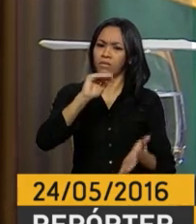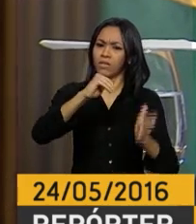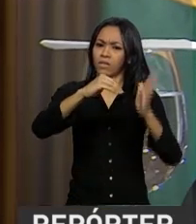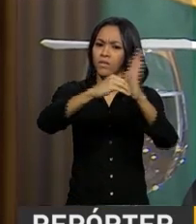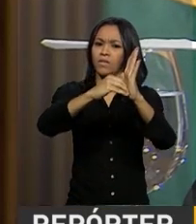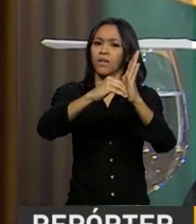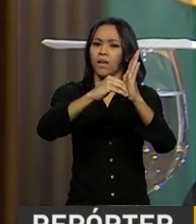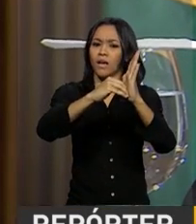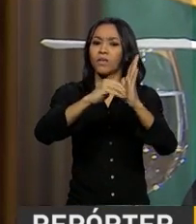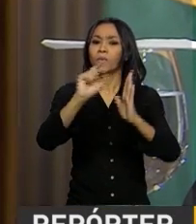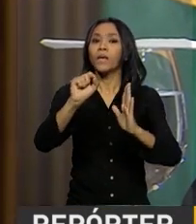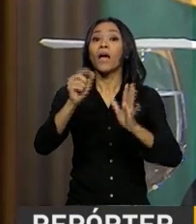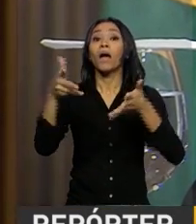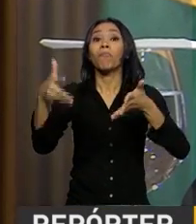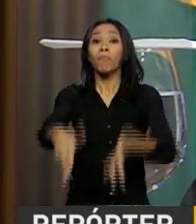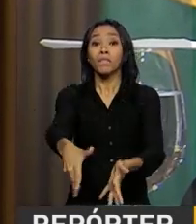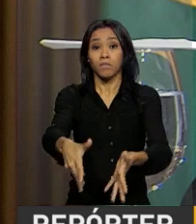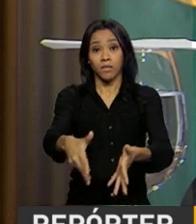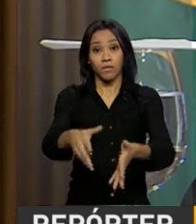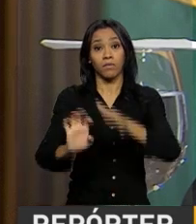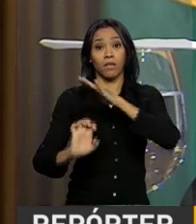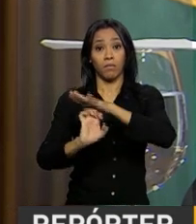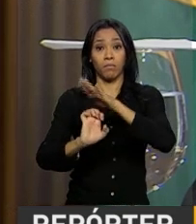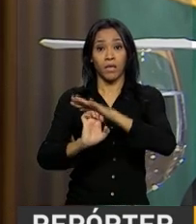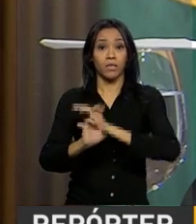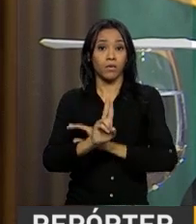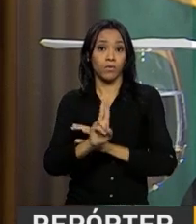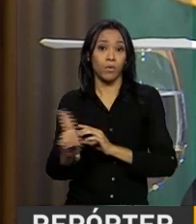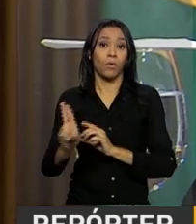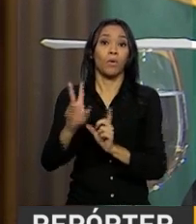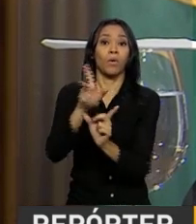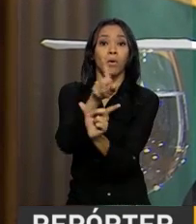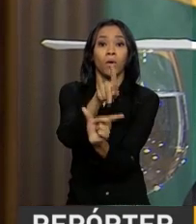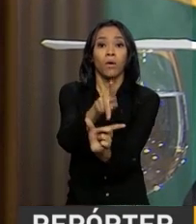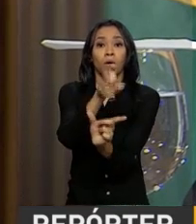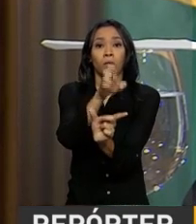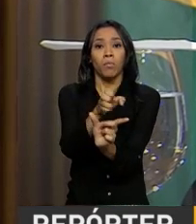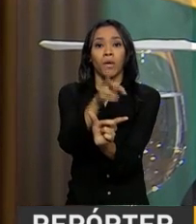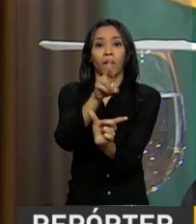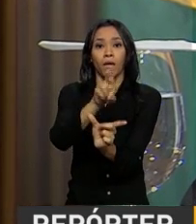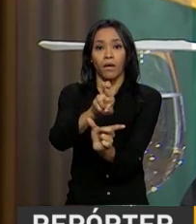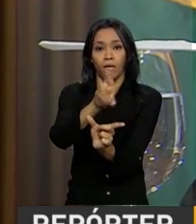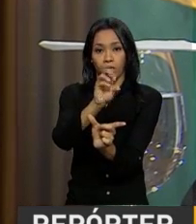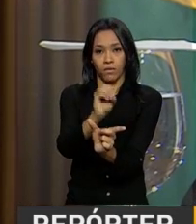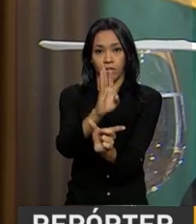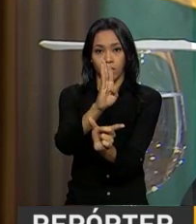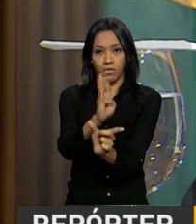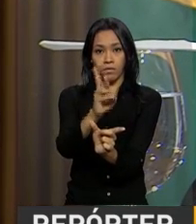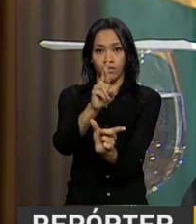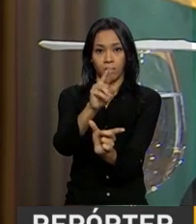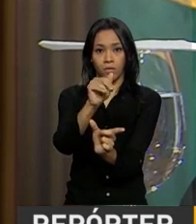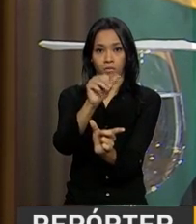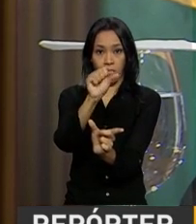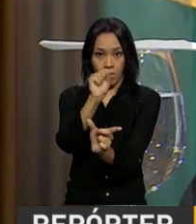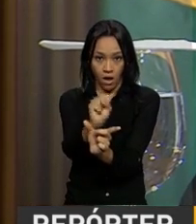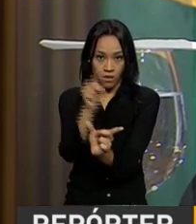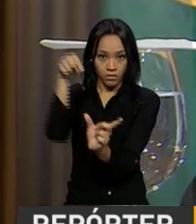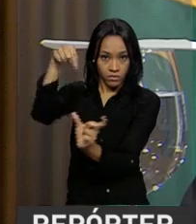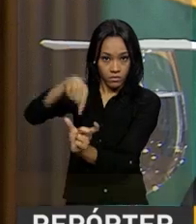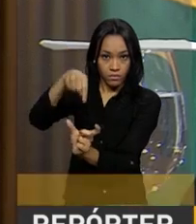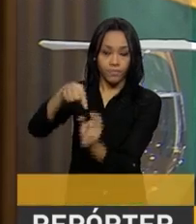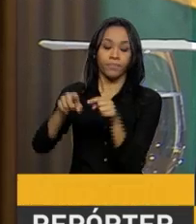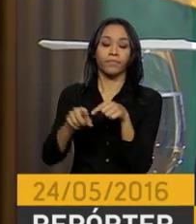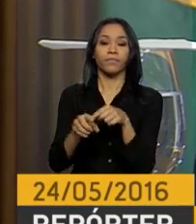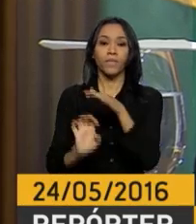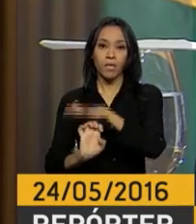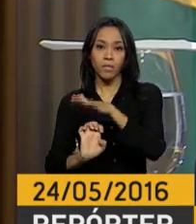da Petrobras nos investimentos do pré-sal. Eu acho que houve muita discussão a respeito disso. Há um projeto que